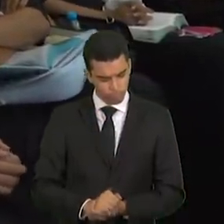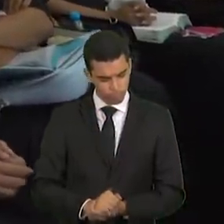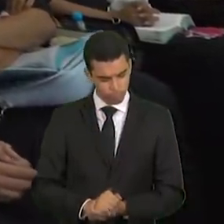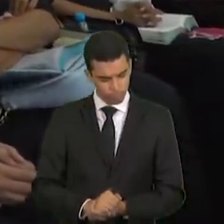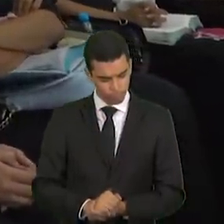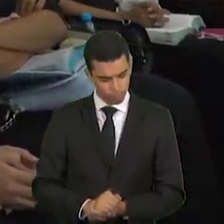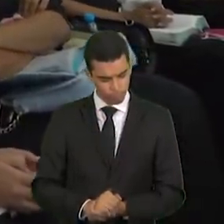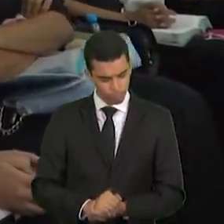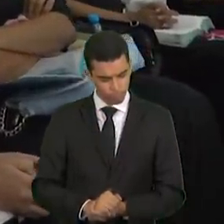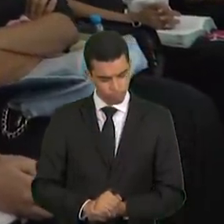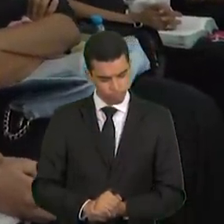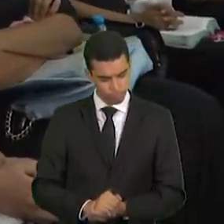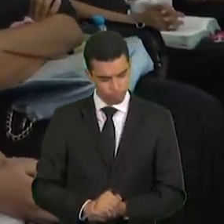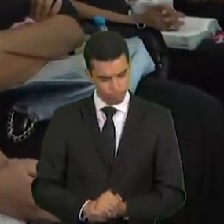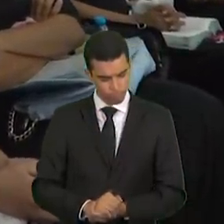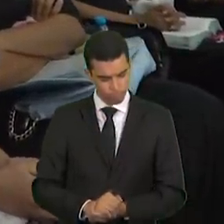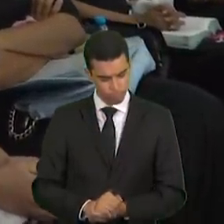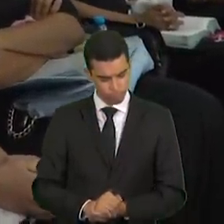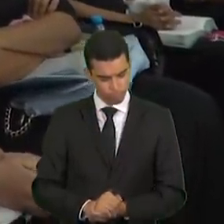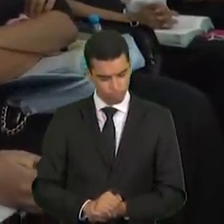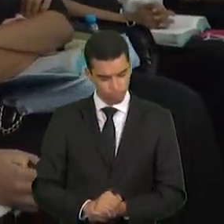Deus.